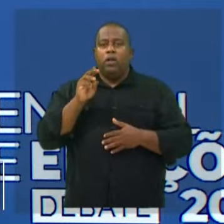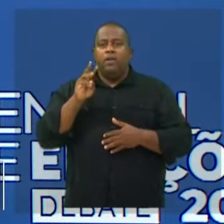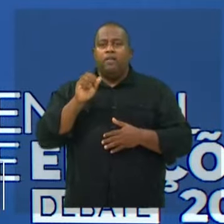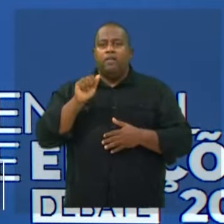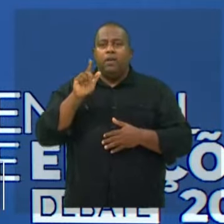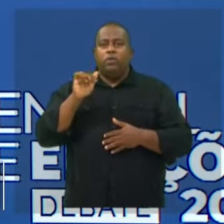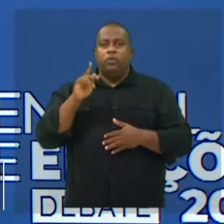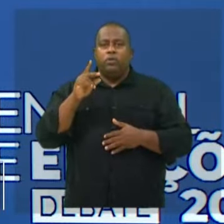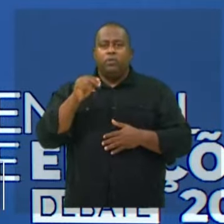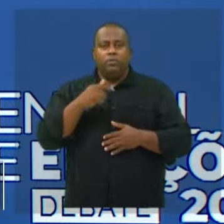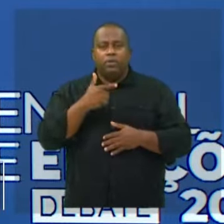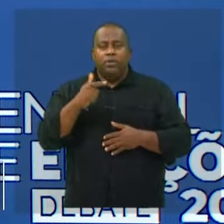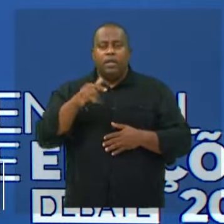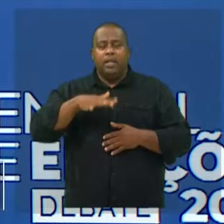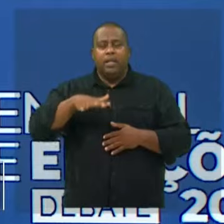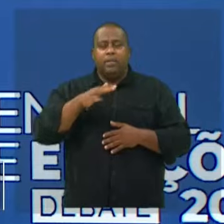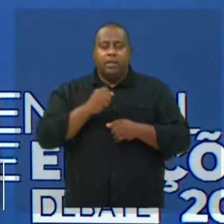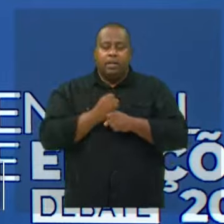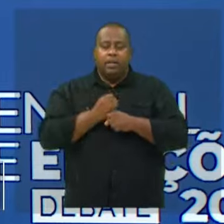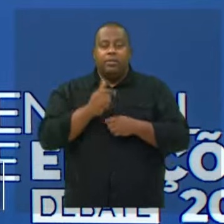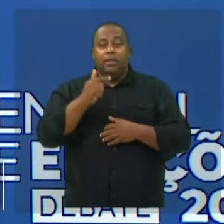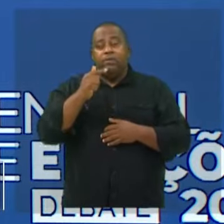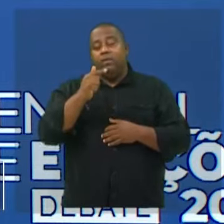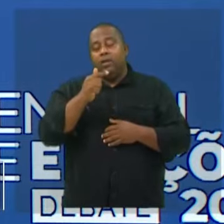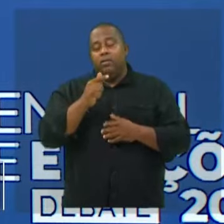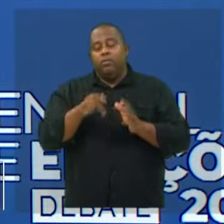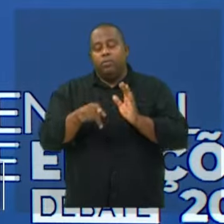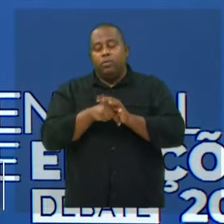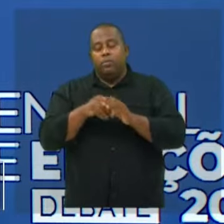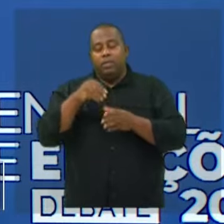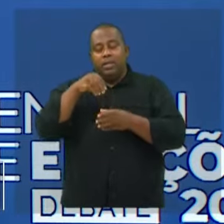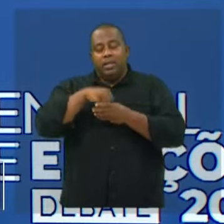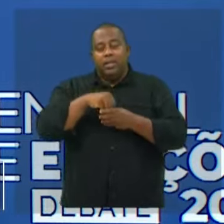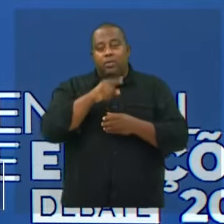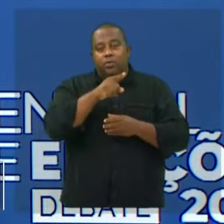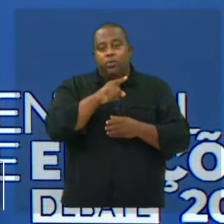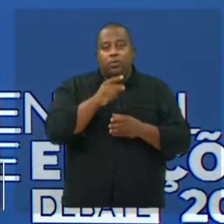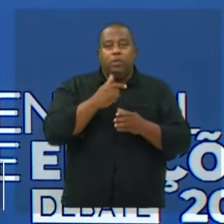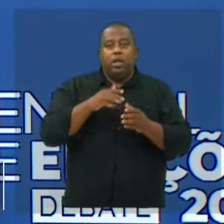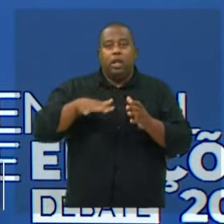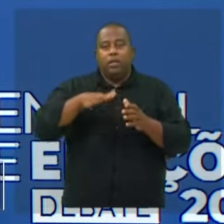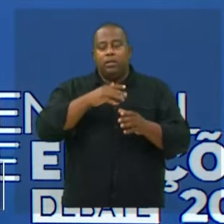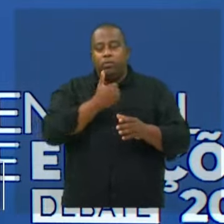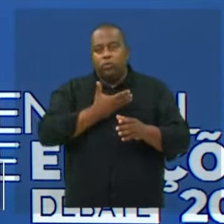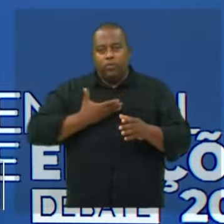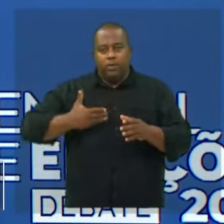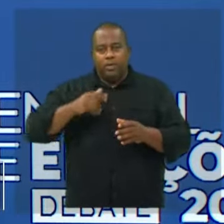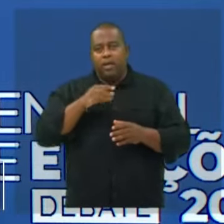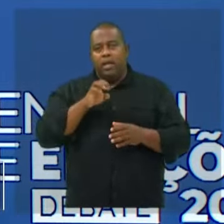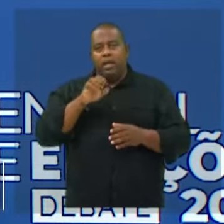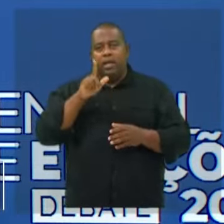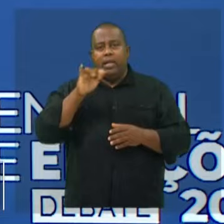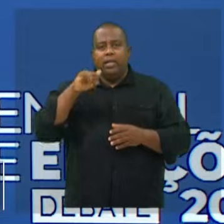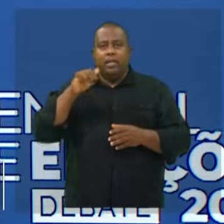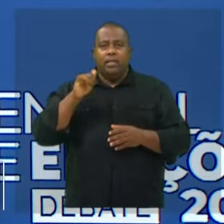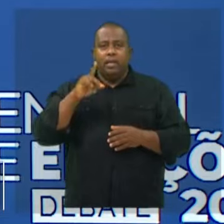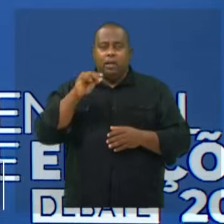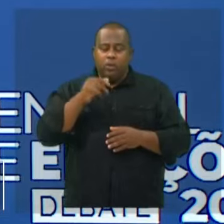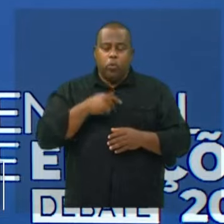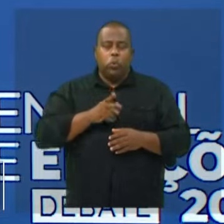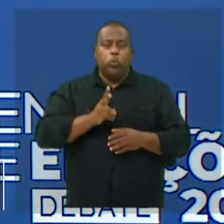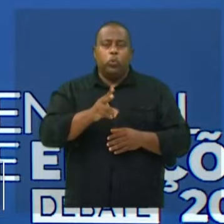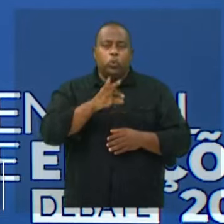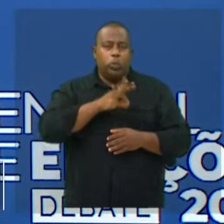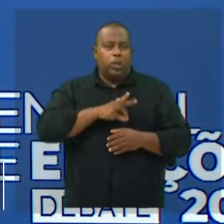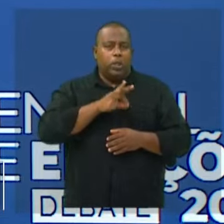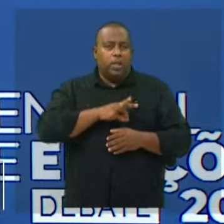governo 7 anos foi secretário do governo Elinaldo não enxergou nada até eles ele est recebendo o seu salário no fim do mês mas